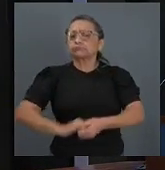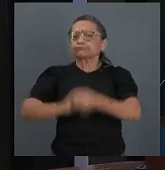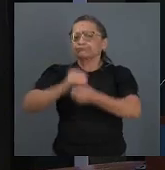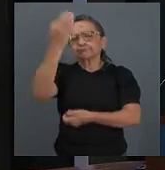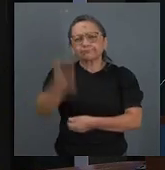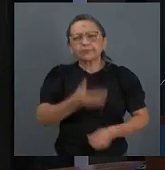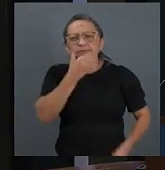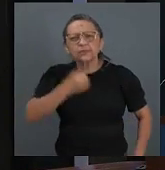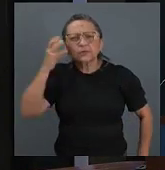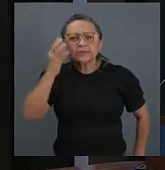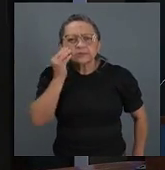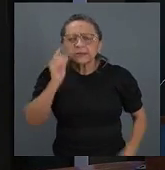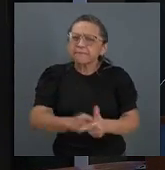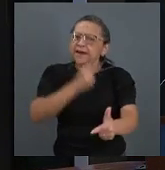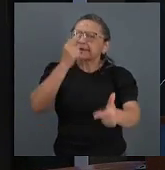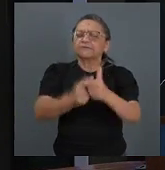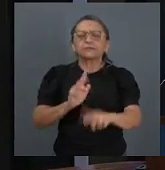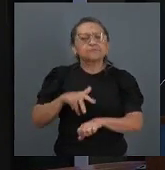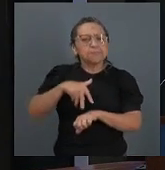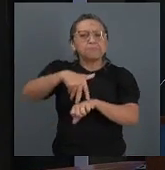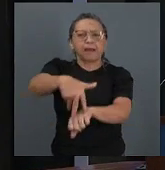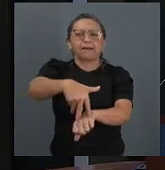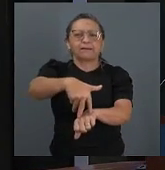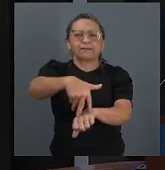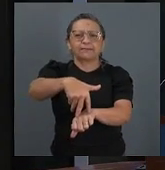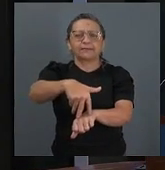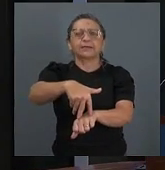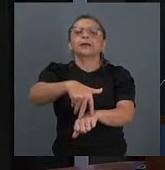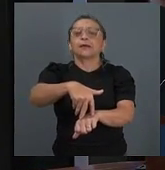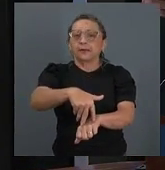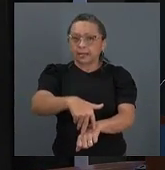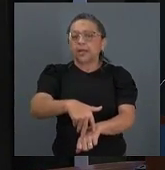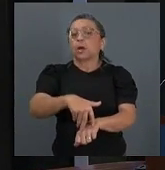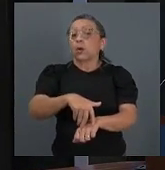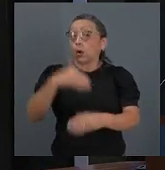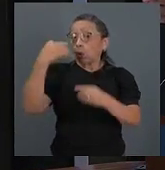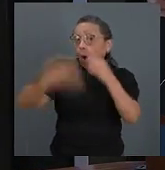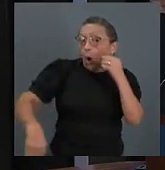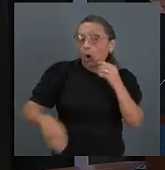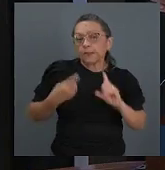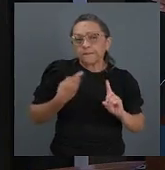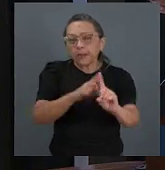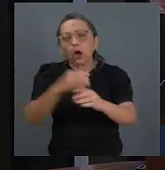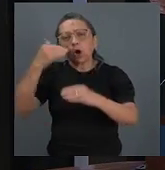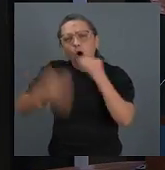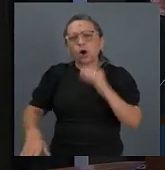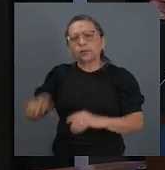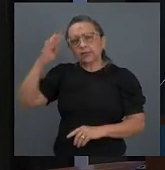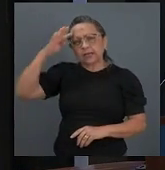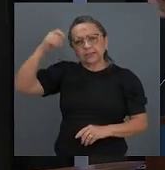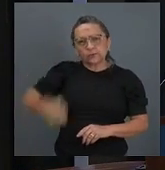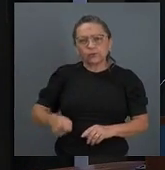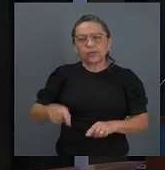Exalci, por mais uma vez subir essa tribuna contra a perseguição, contra a ditadura da toga vigente no